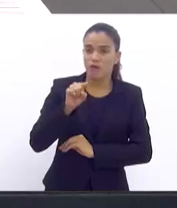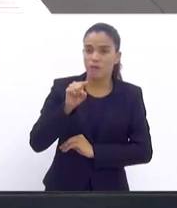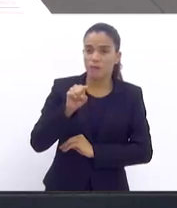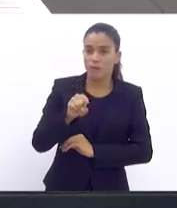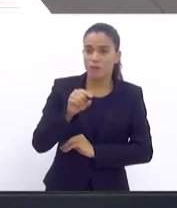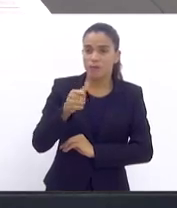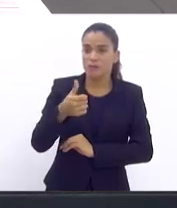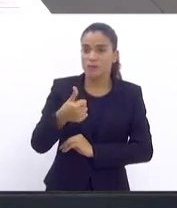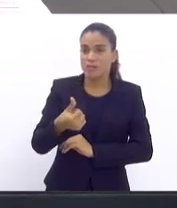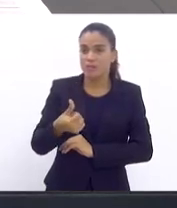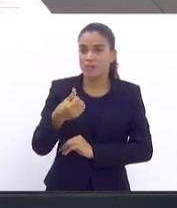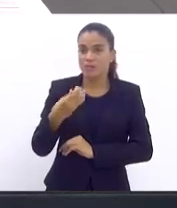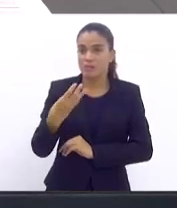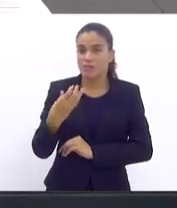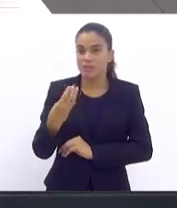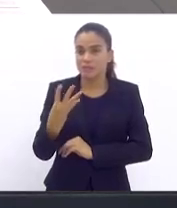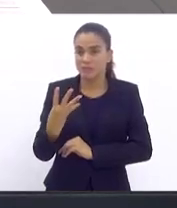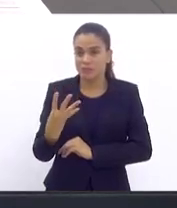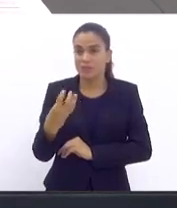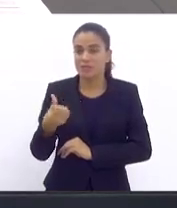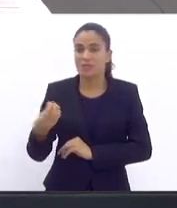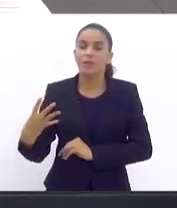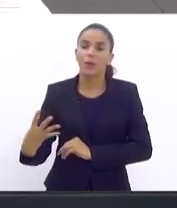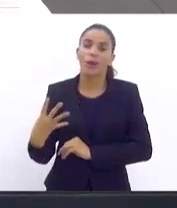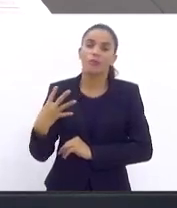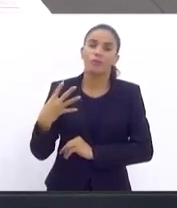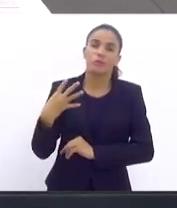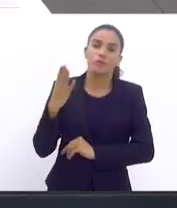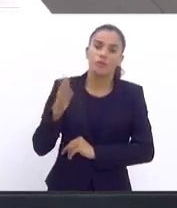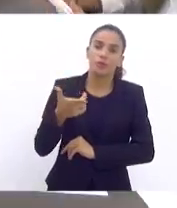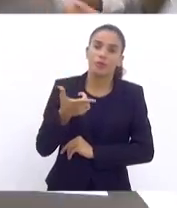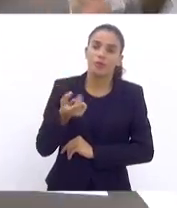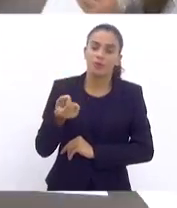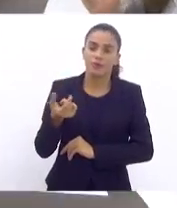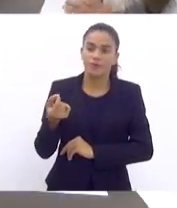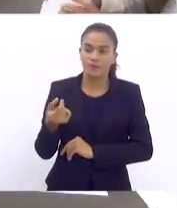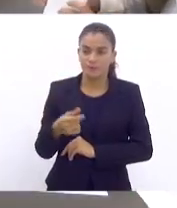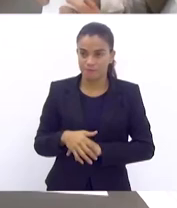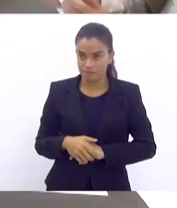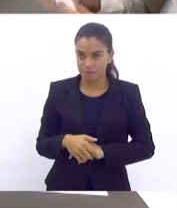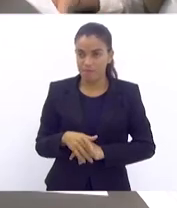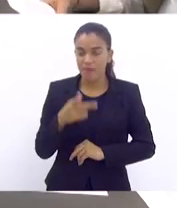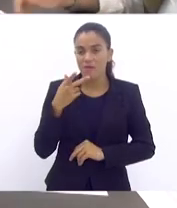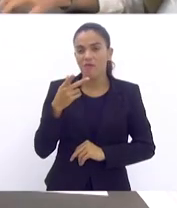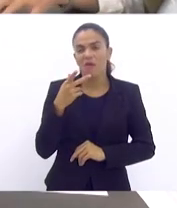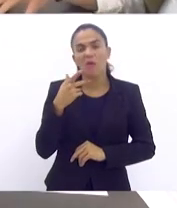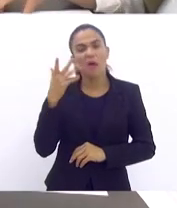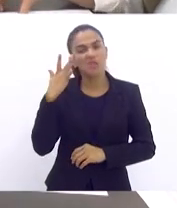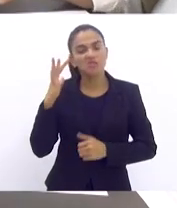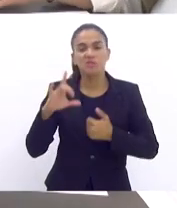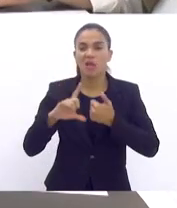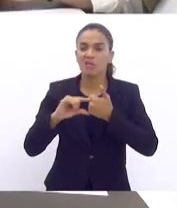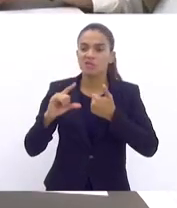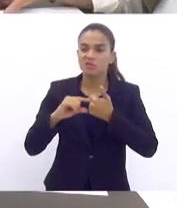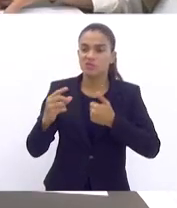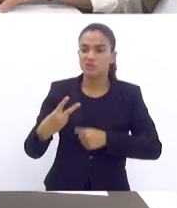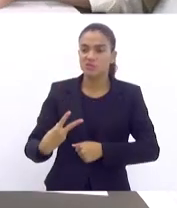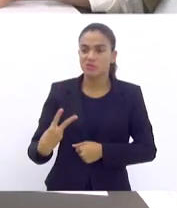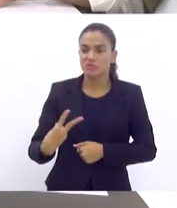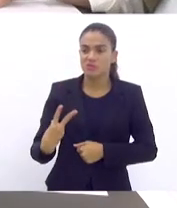9.164 de 2020 e que cita no seu artigo segundo se eu não me engano